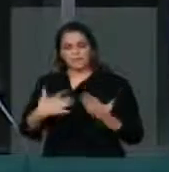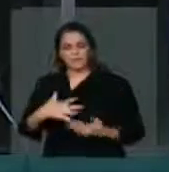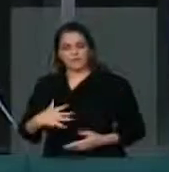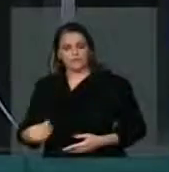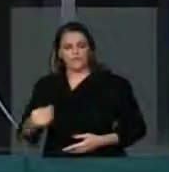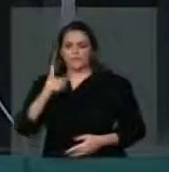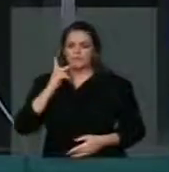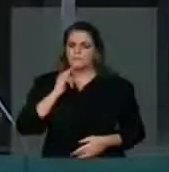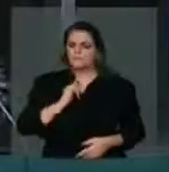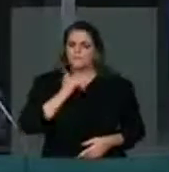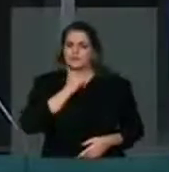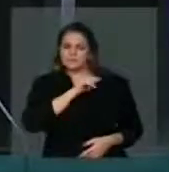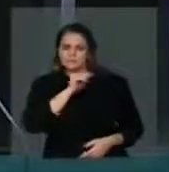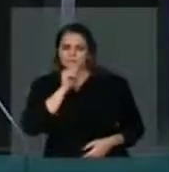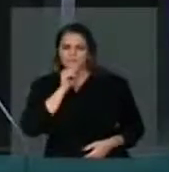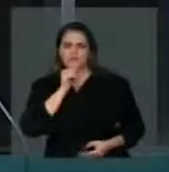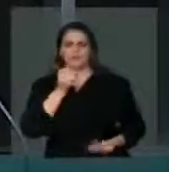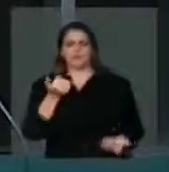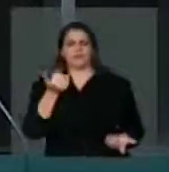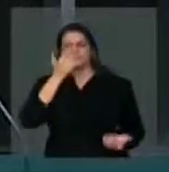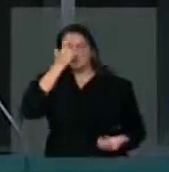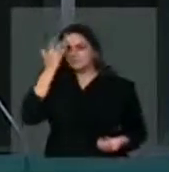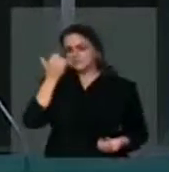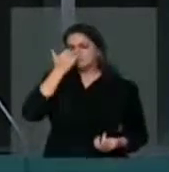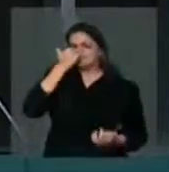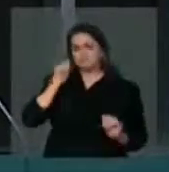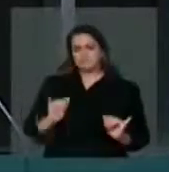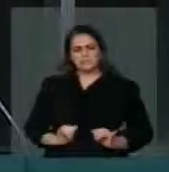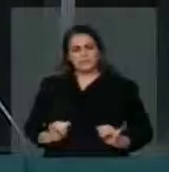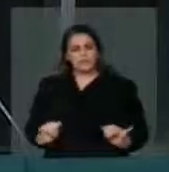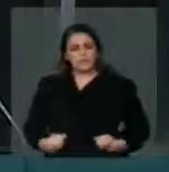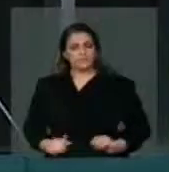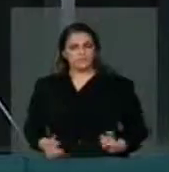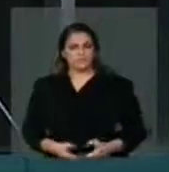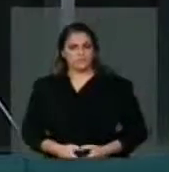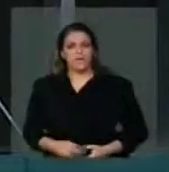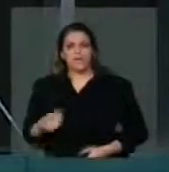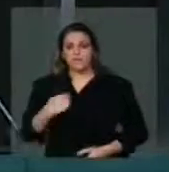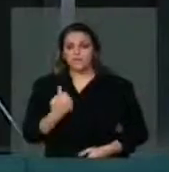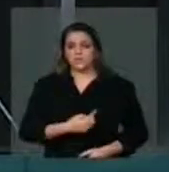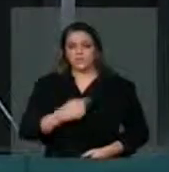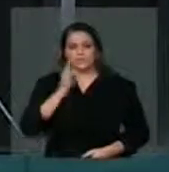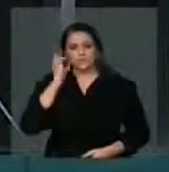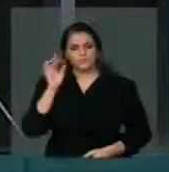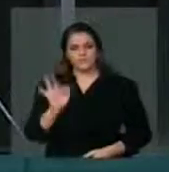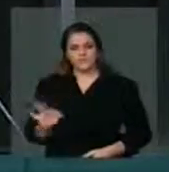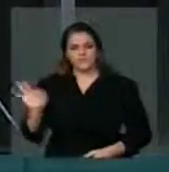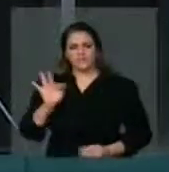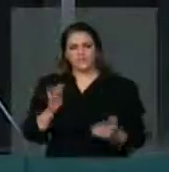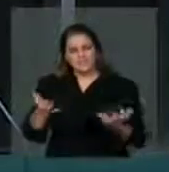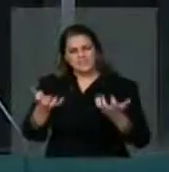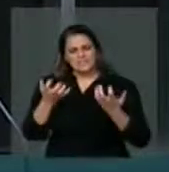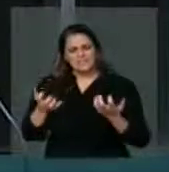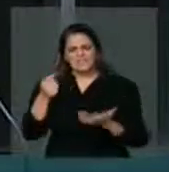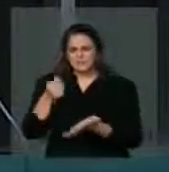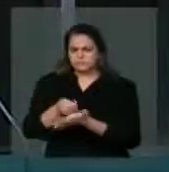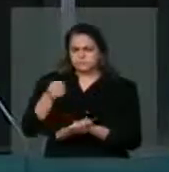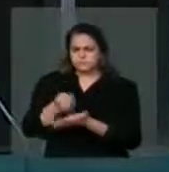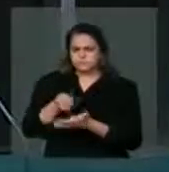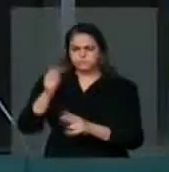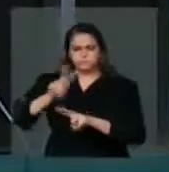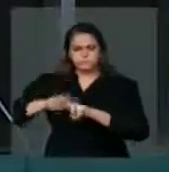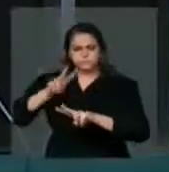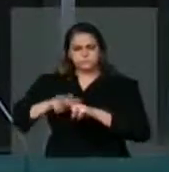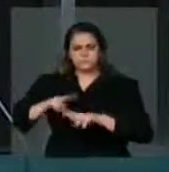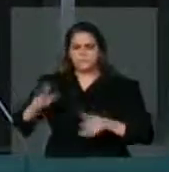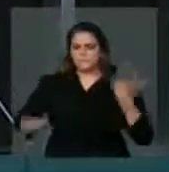pais, para as mães, para as vítimas. O que nós, deputados federais, queremos é punir bandido, não